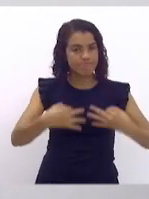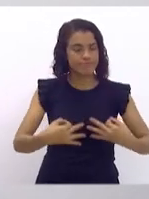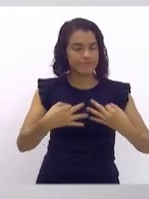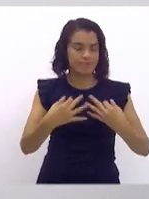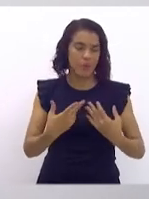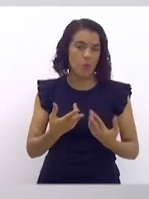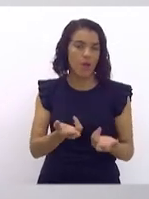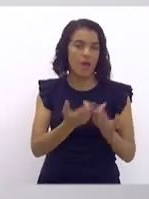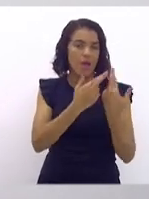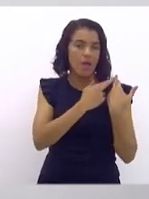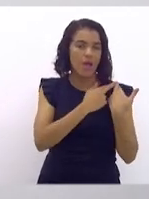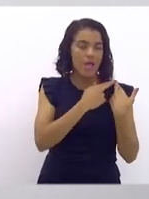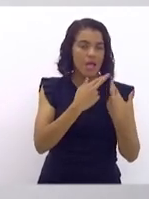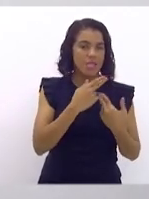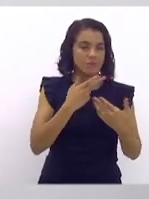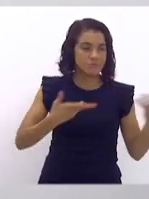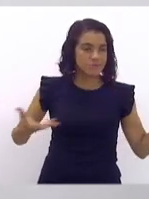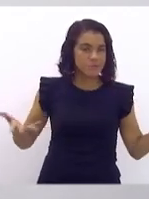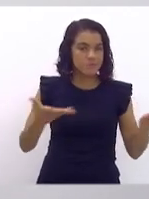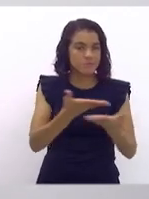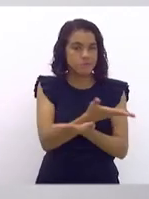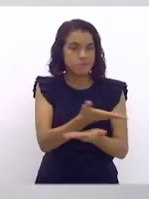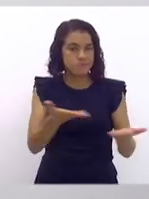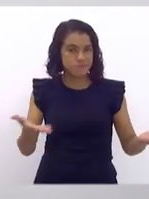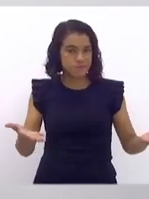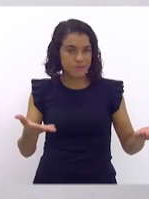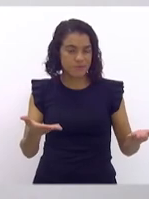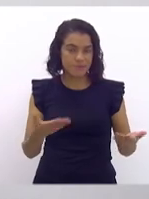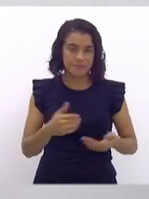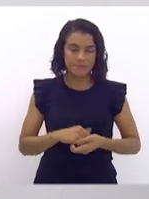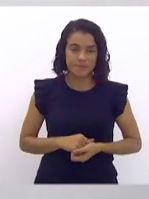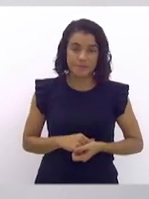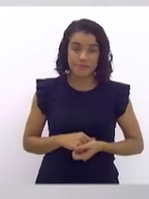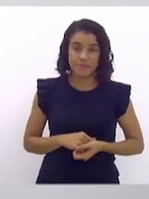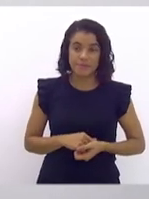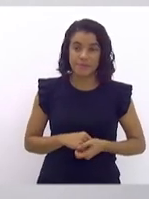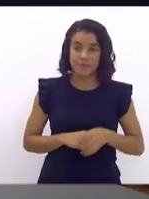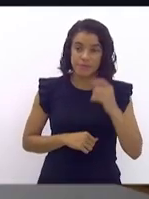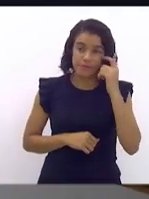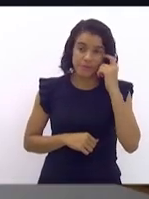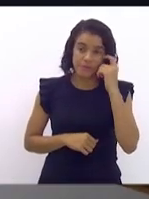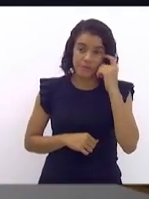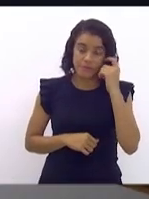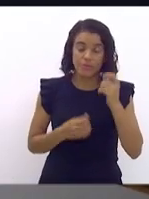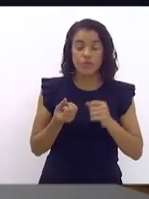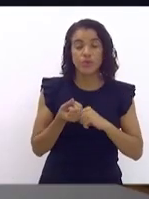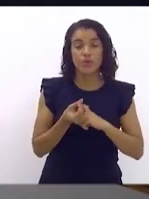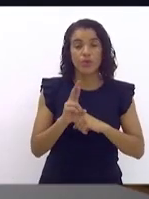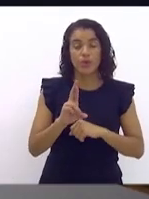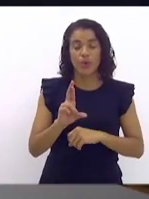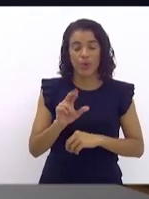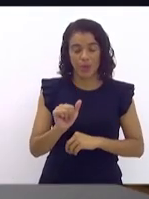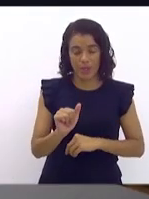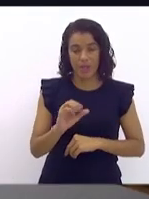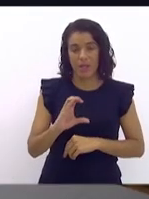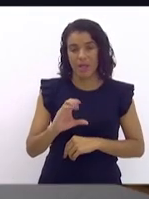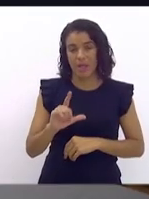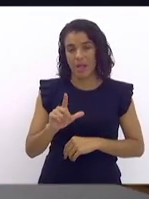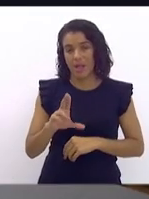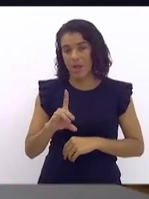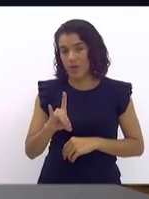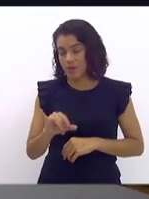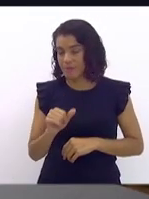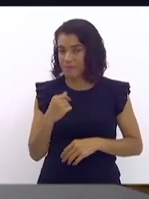uma responsabilidade compartilhada. Doutora Cláudia, deixa eu aproveitar e também fazer